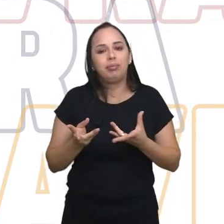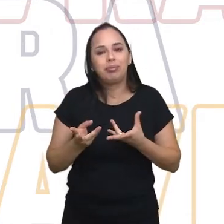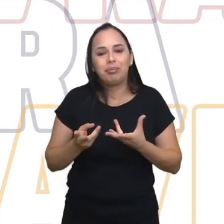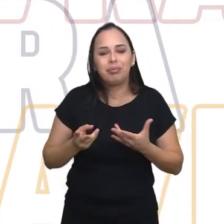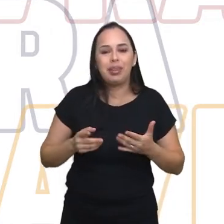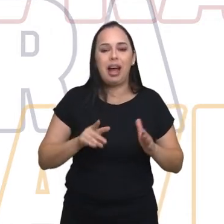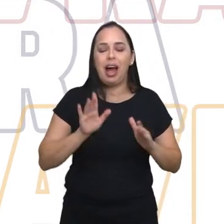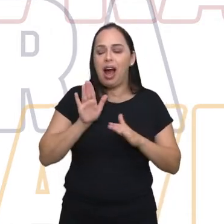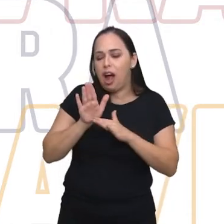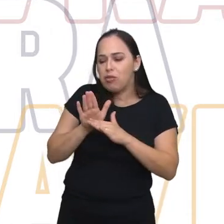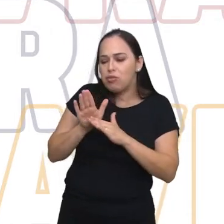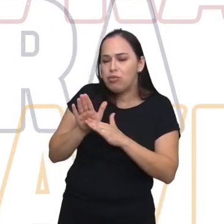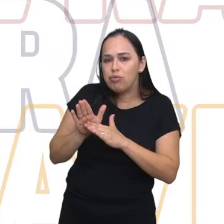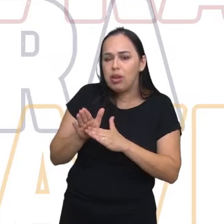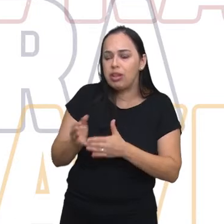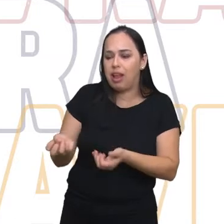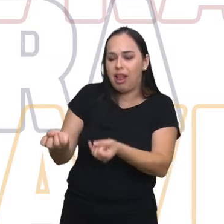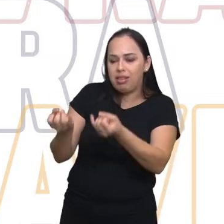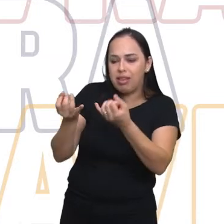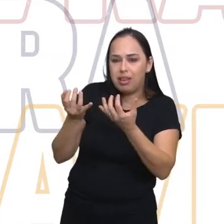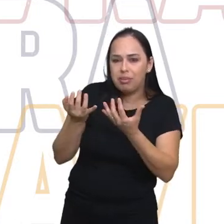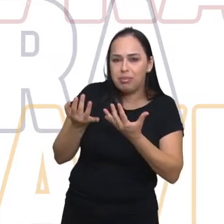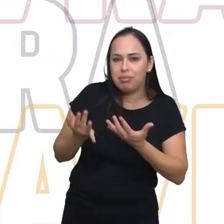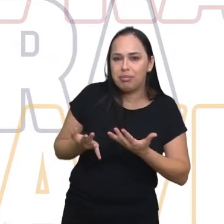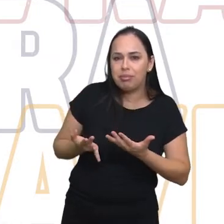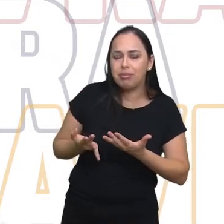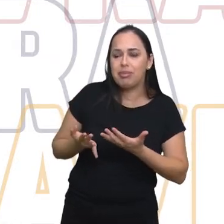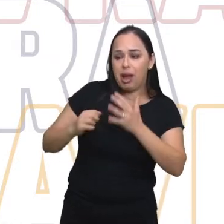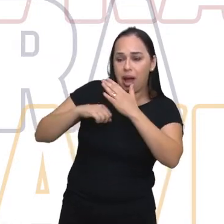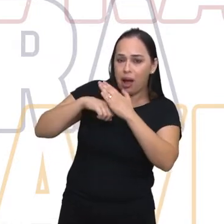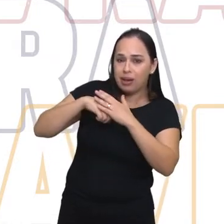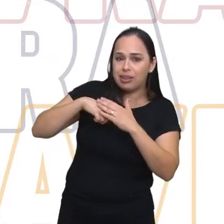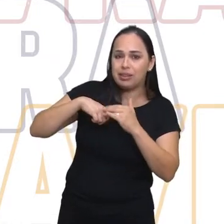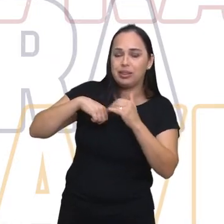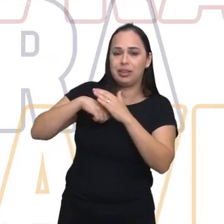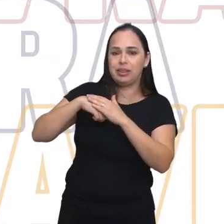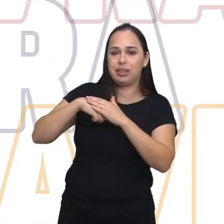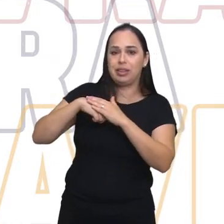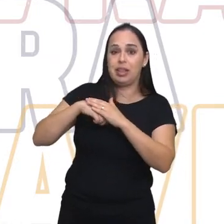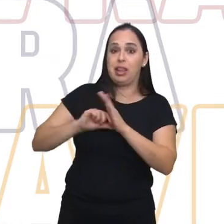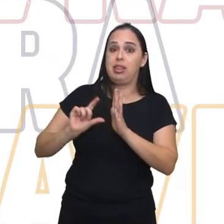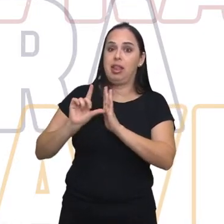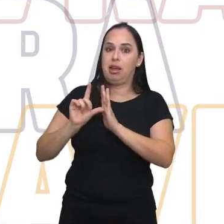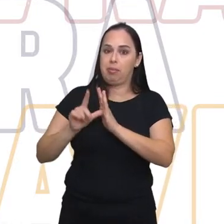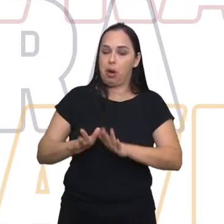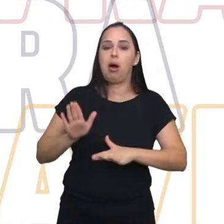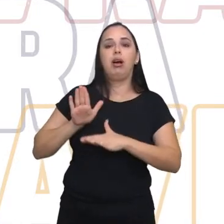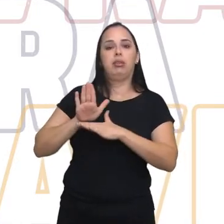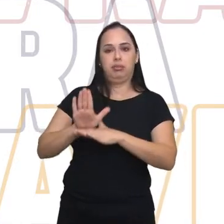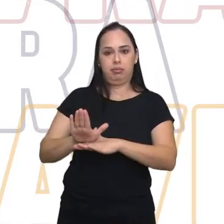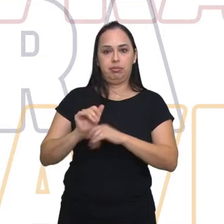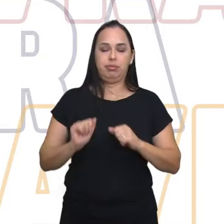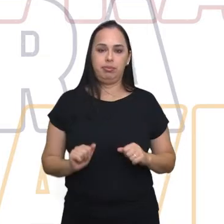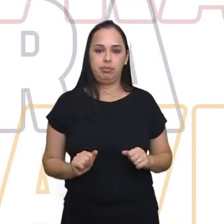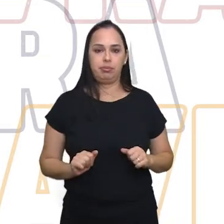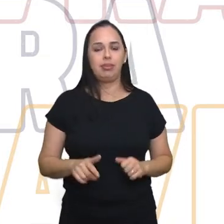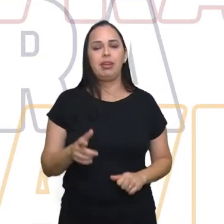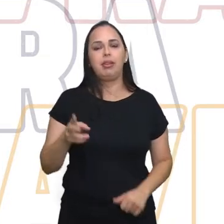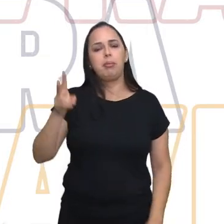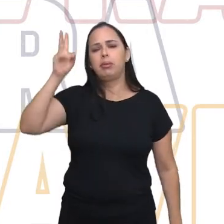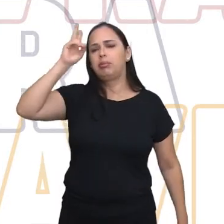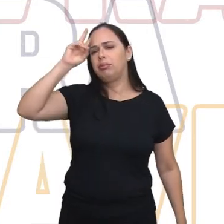Então nós fazemos toda essa parte de ouvir, acolher e encaminhar. Tem